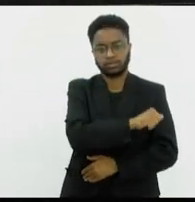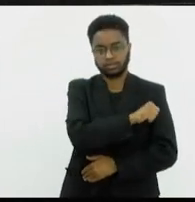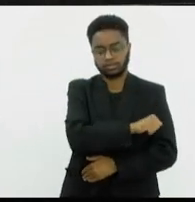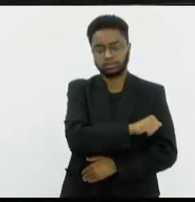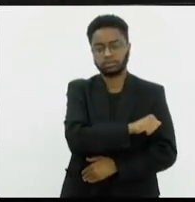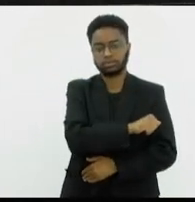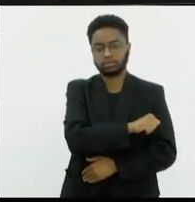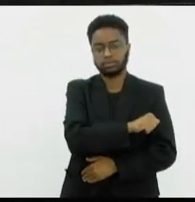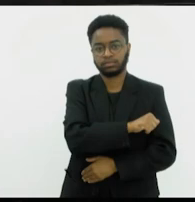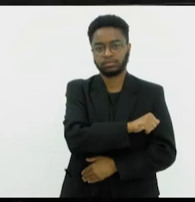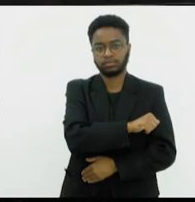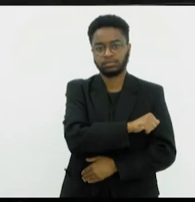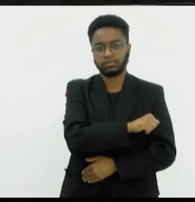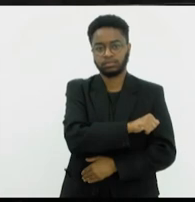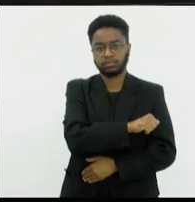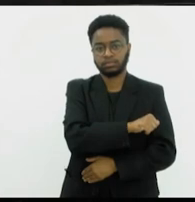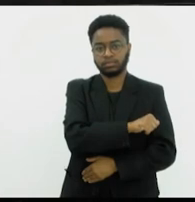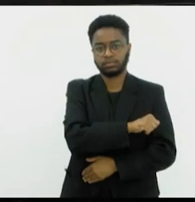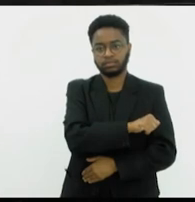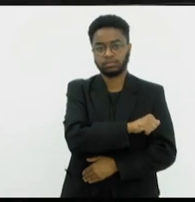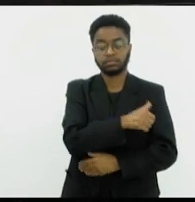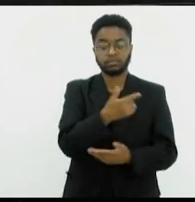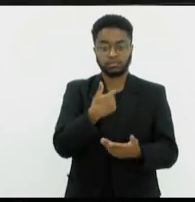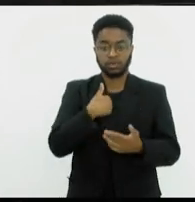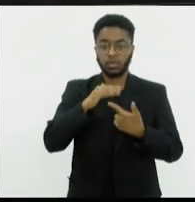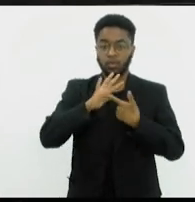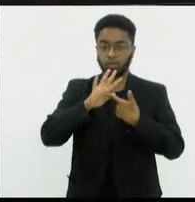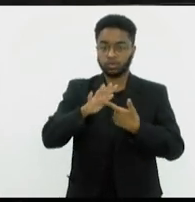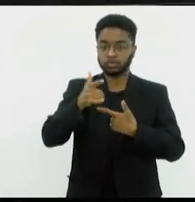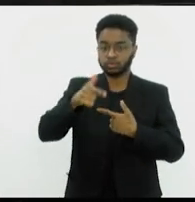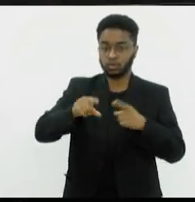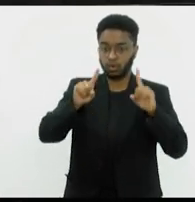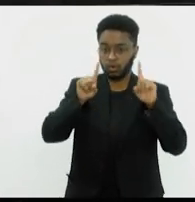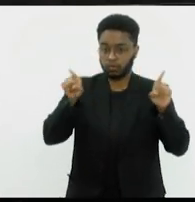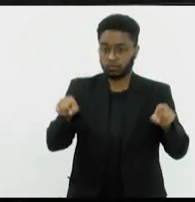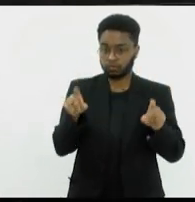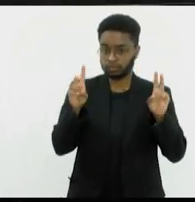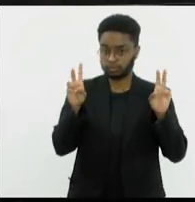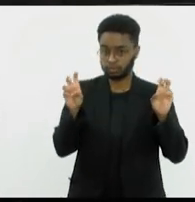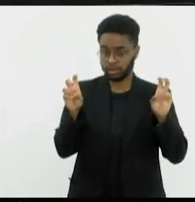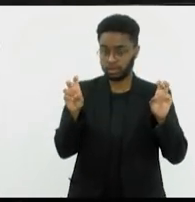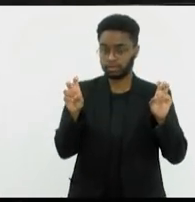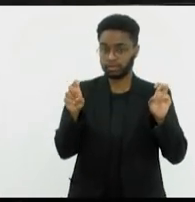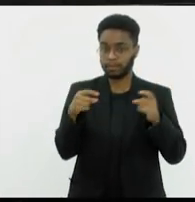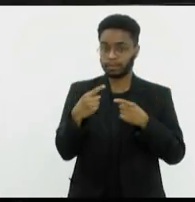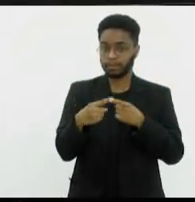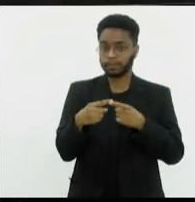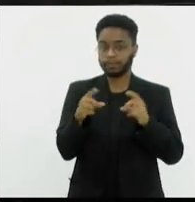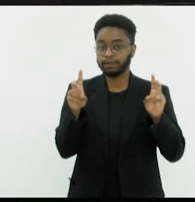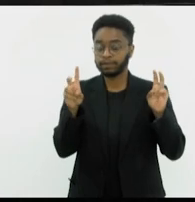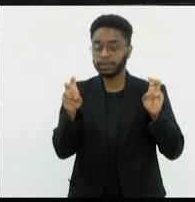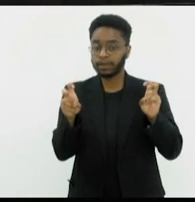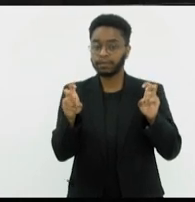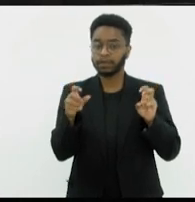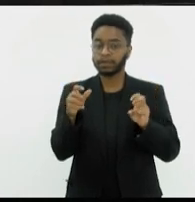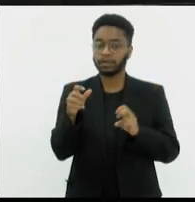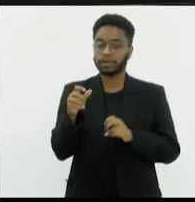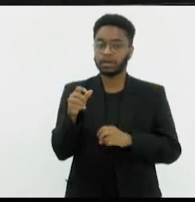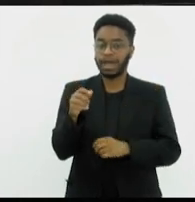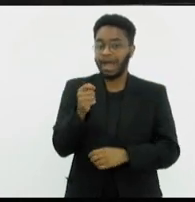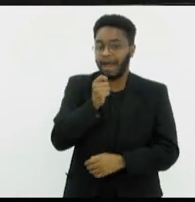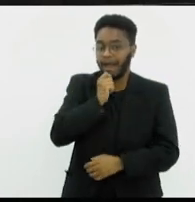Janeiro. Abro aqui um parênteses mais uma vez, apesar desse tema não ter